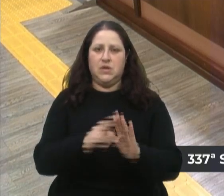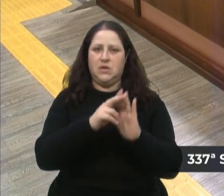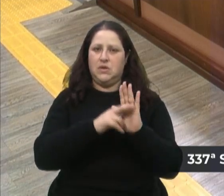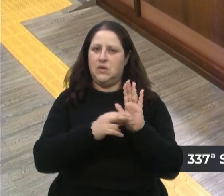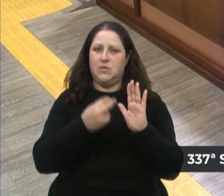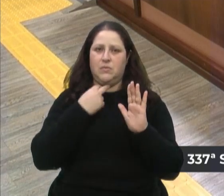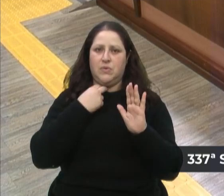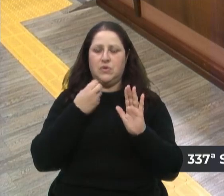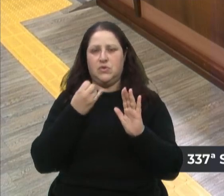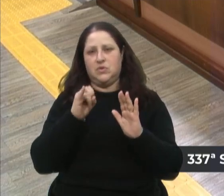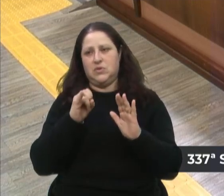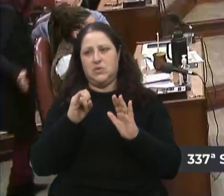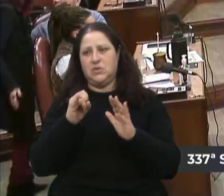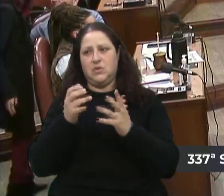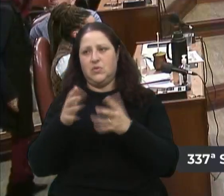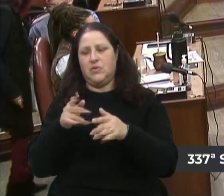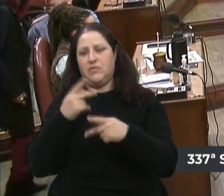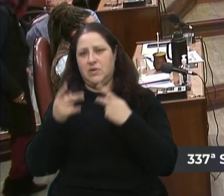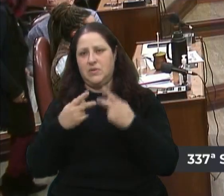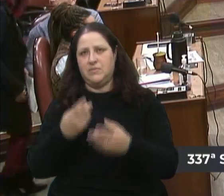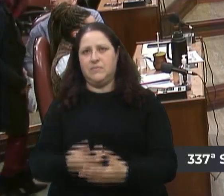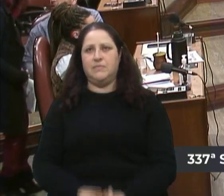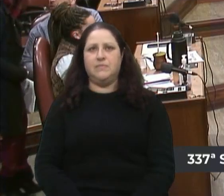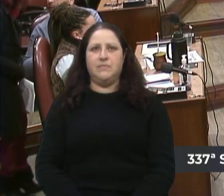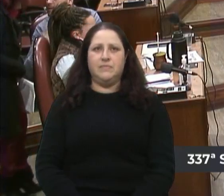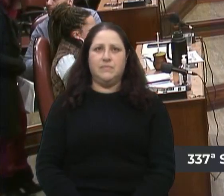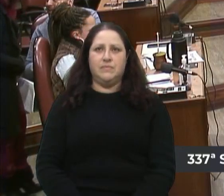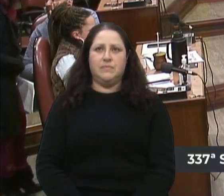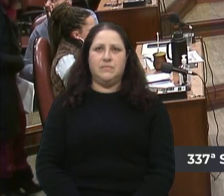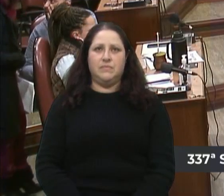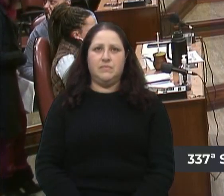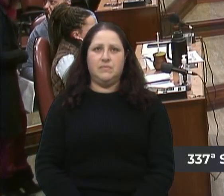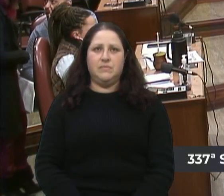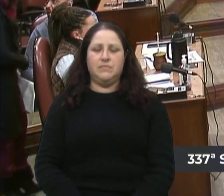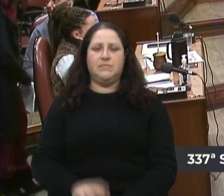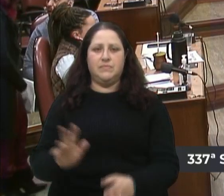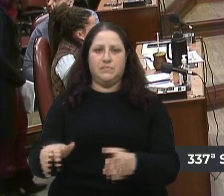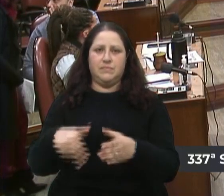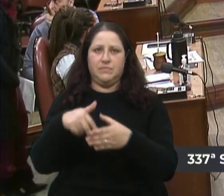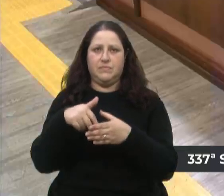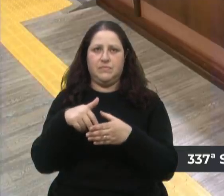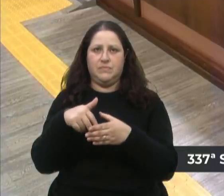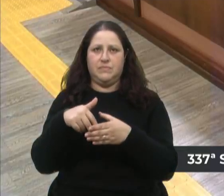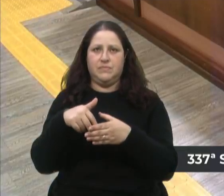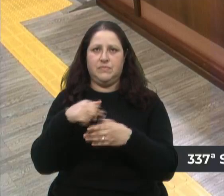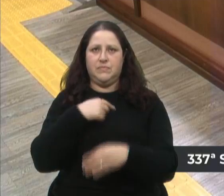mão. Não, eu vou. Então eu vou, senhor presidente, eu vou. Na tribuna, Zanquim.